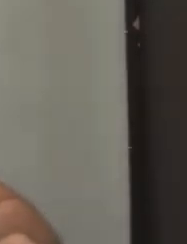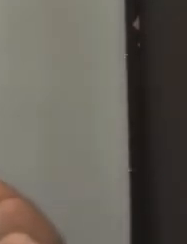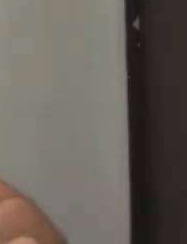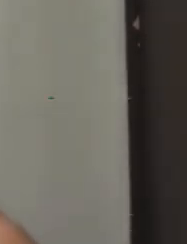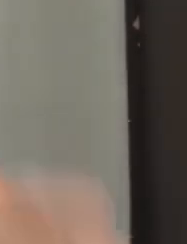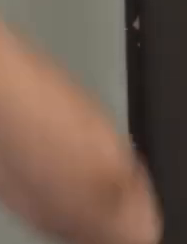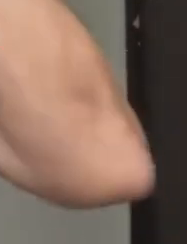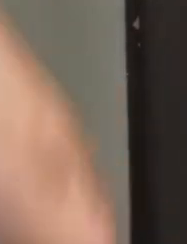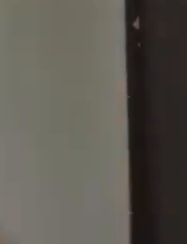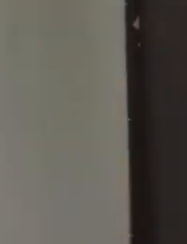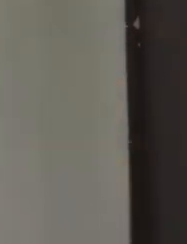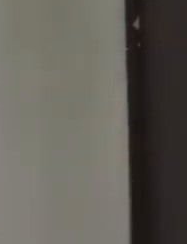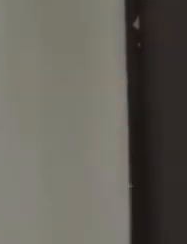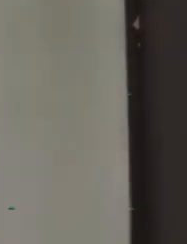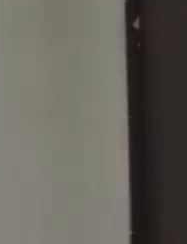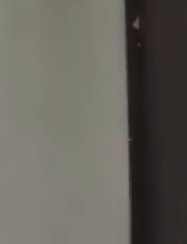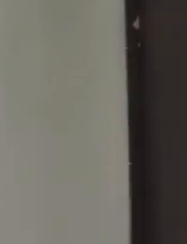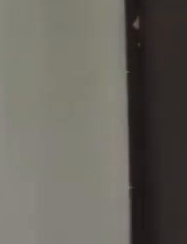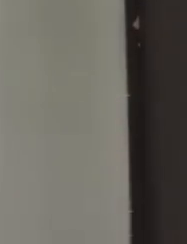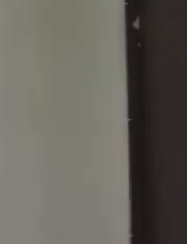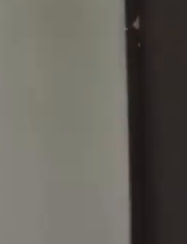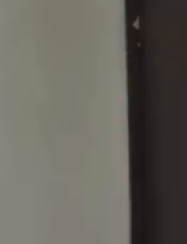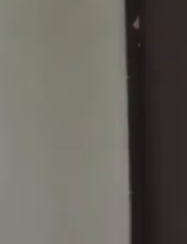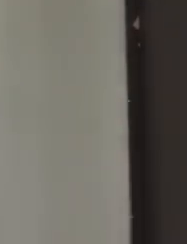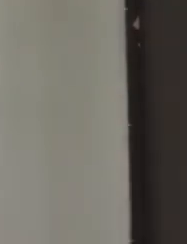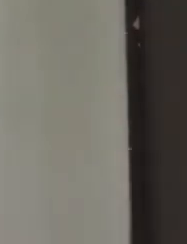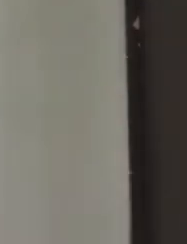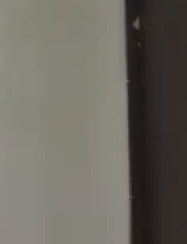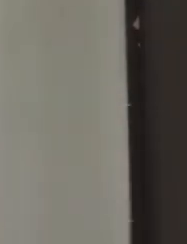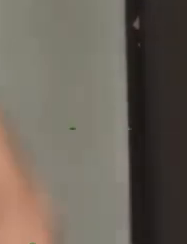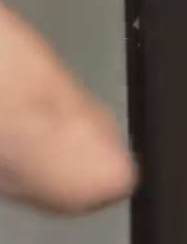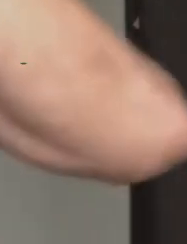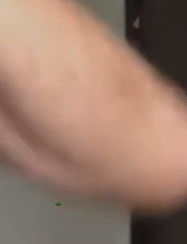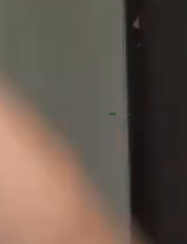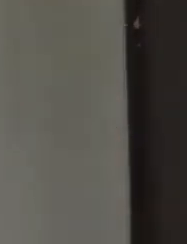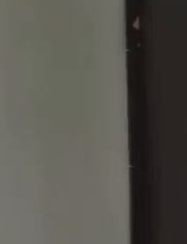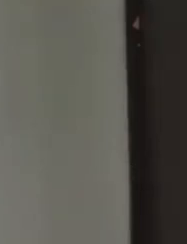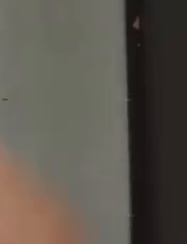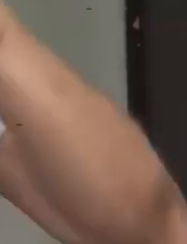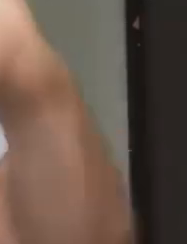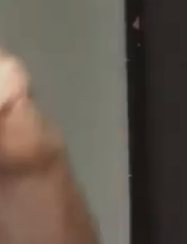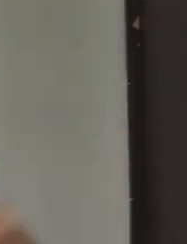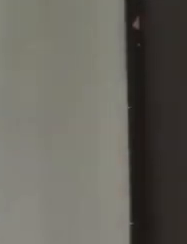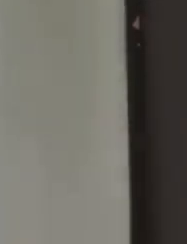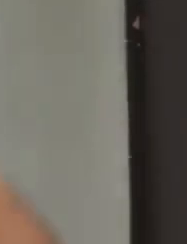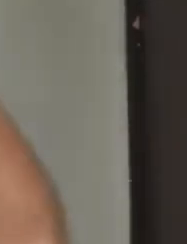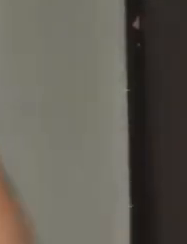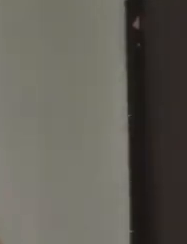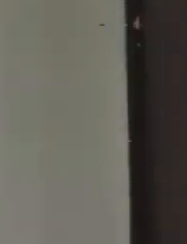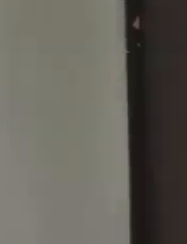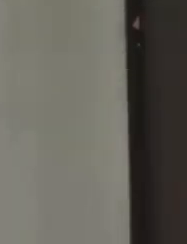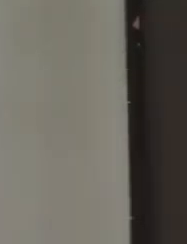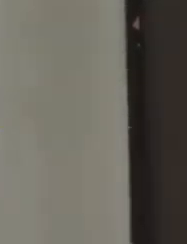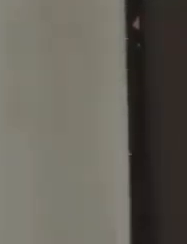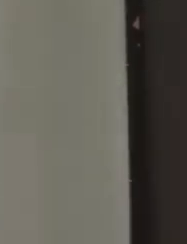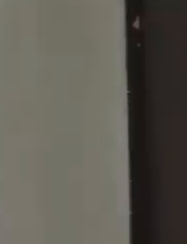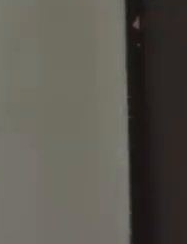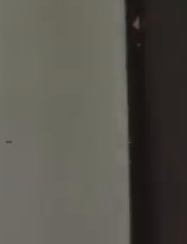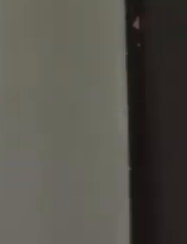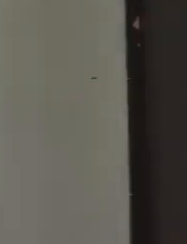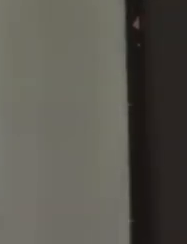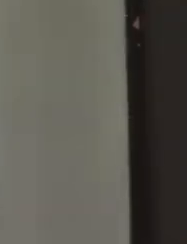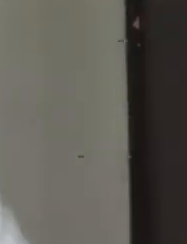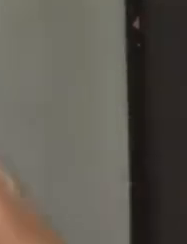dela também. E aí ela cita essas duas no Instagram dela, não sabendo ou fingindo não saber que as duas